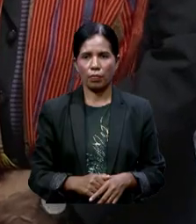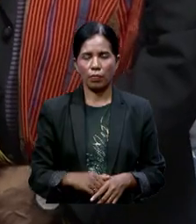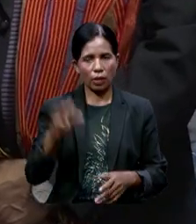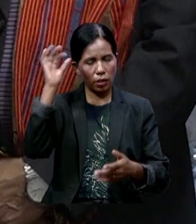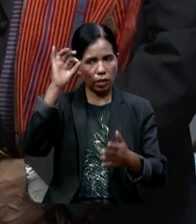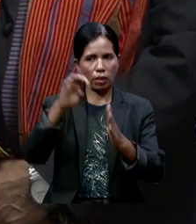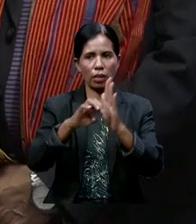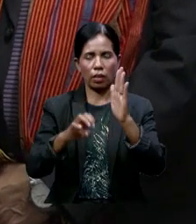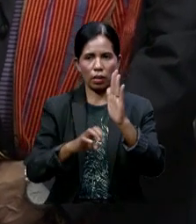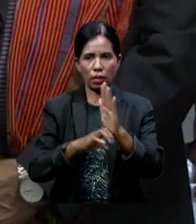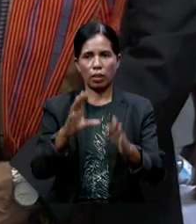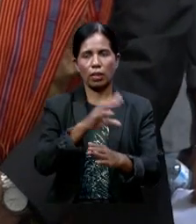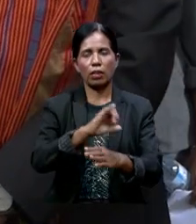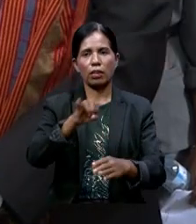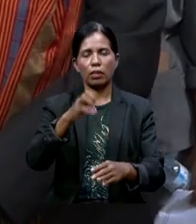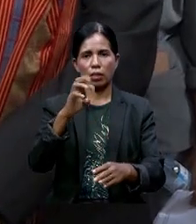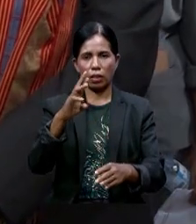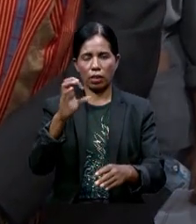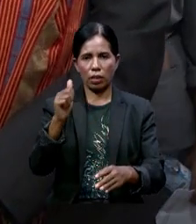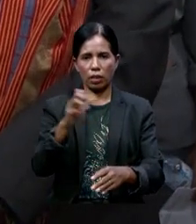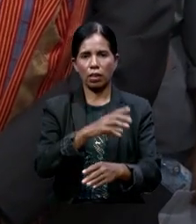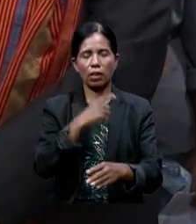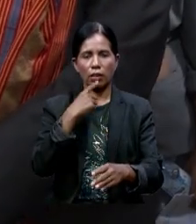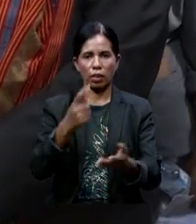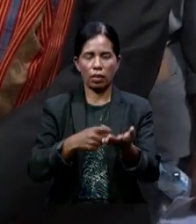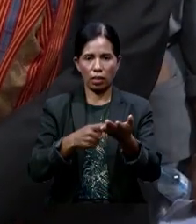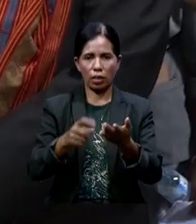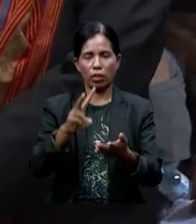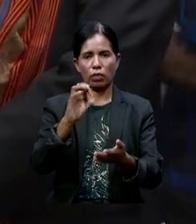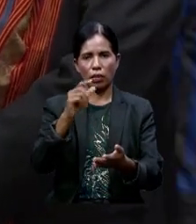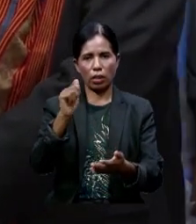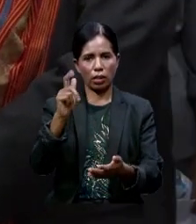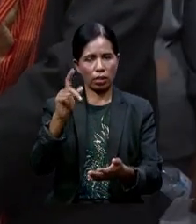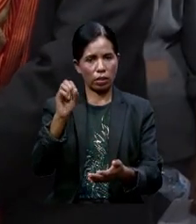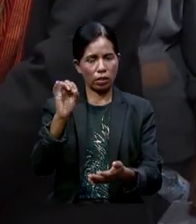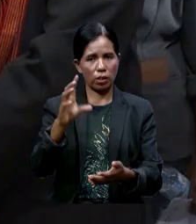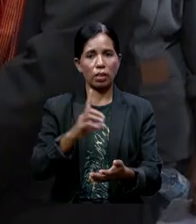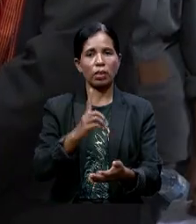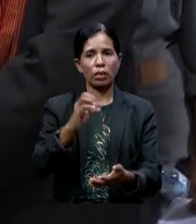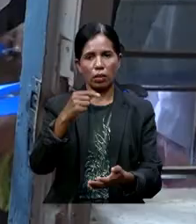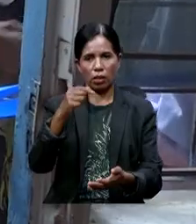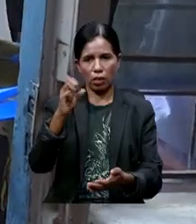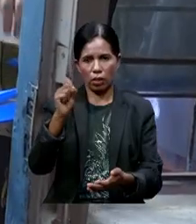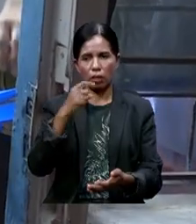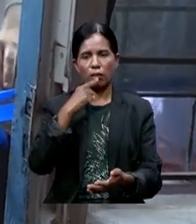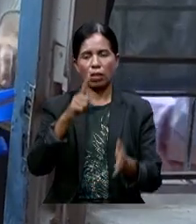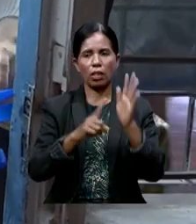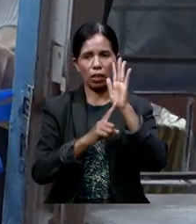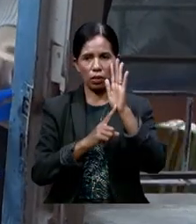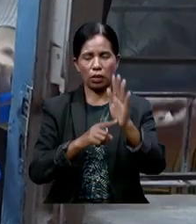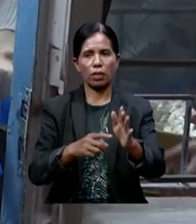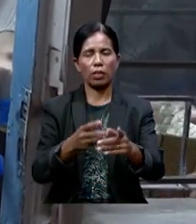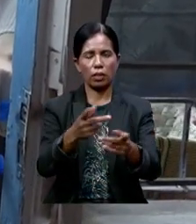Secretário de Estado Ensino Secundário Geral no Ensino Secundário Técnico Vocacional, Domingos Lemos Lopes, Hatole Hirakne, e